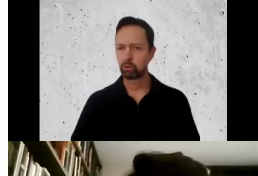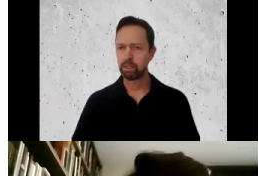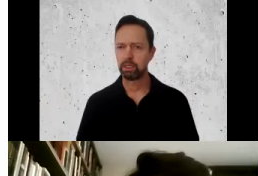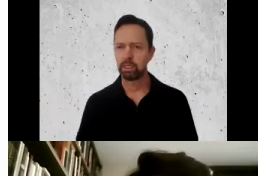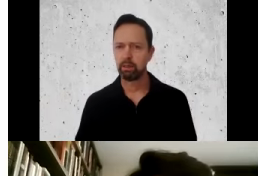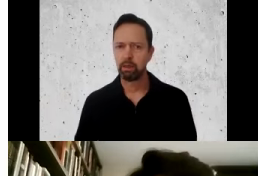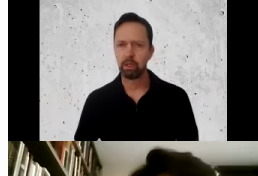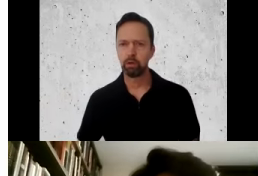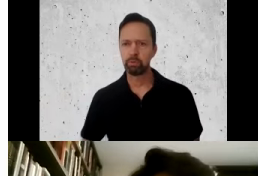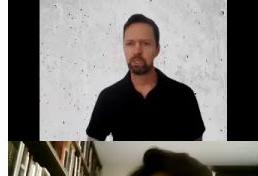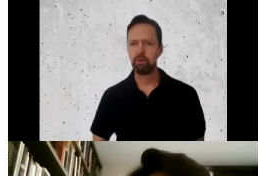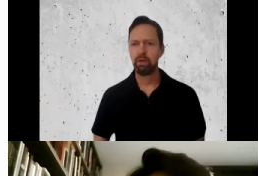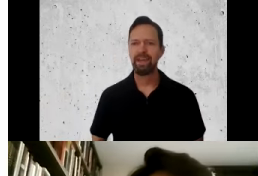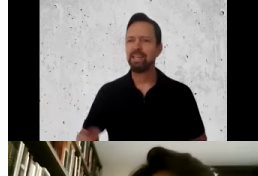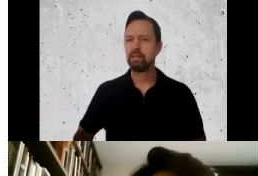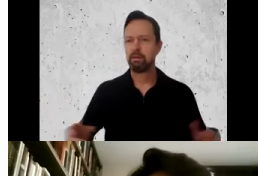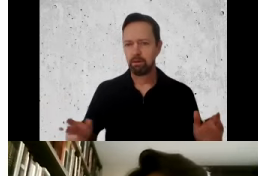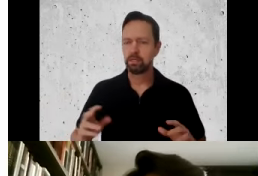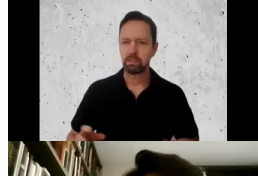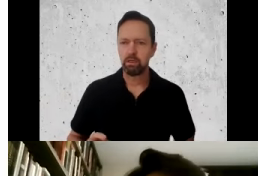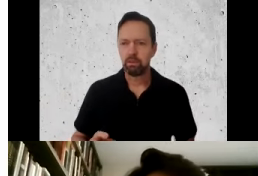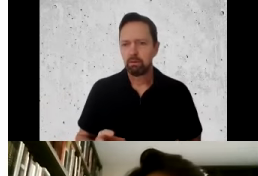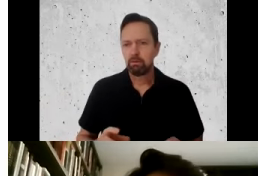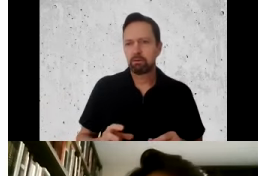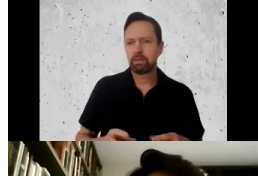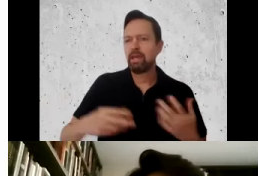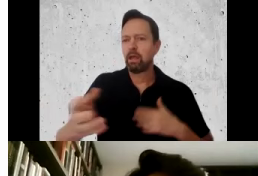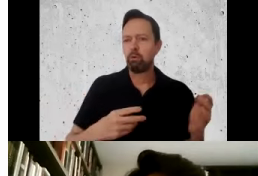explorar o recurso da maneira melhor possível. Ou seja,